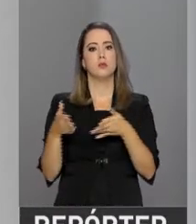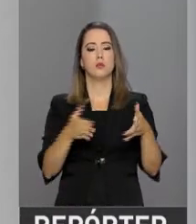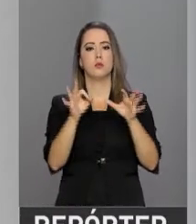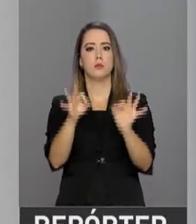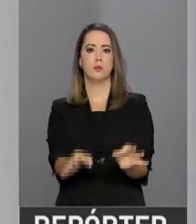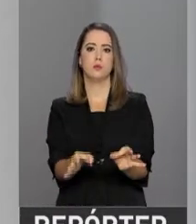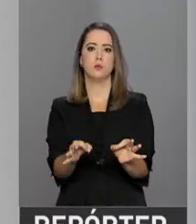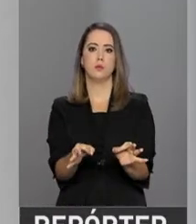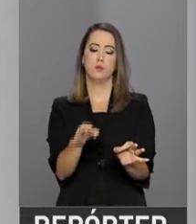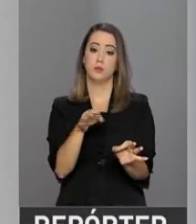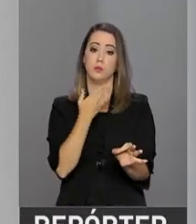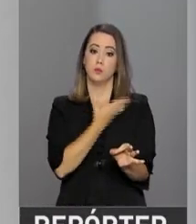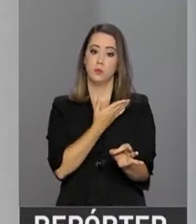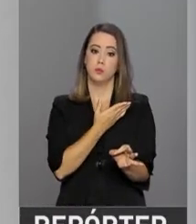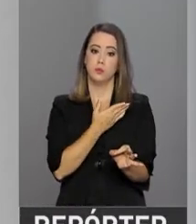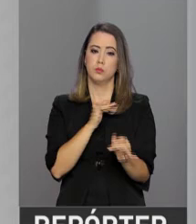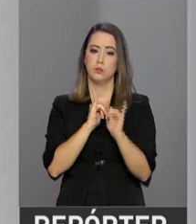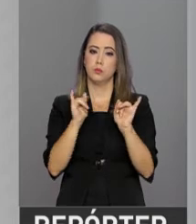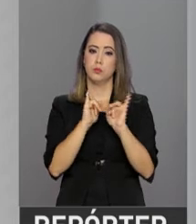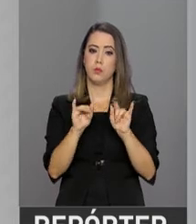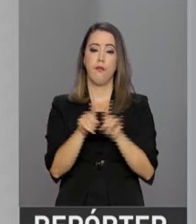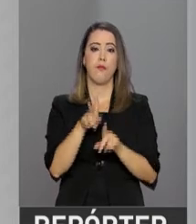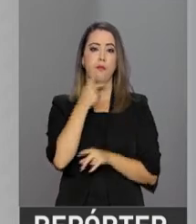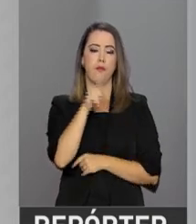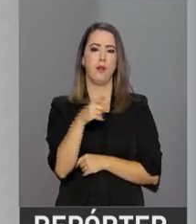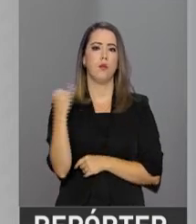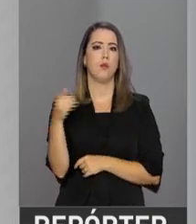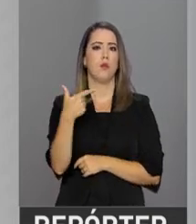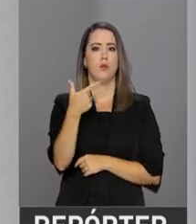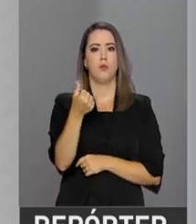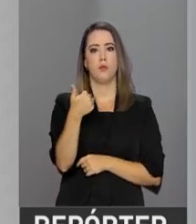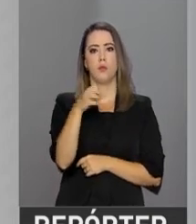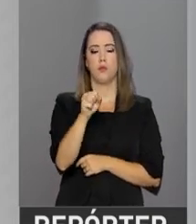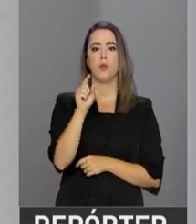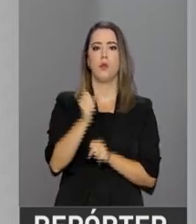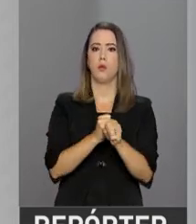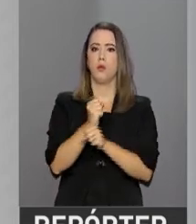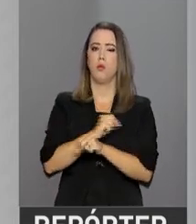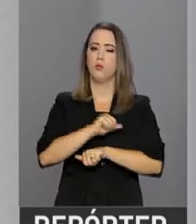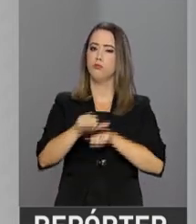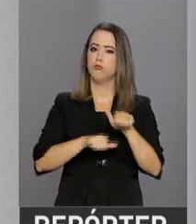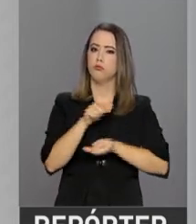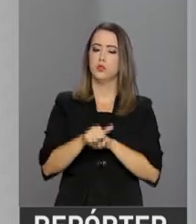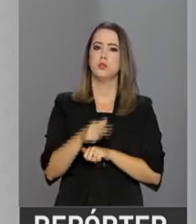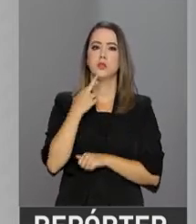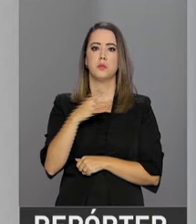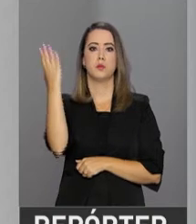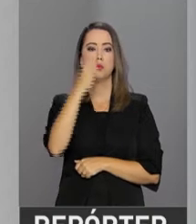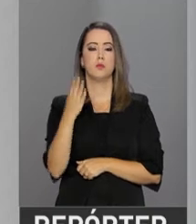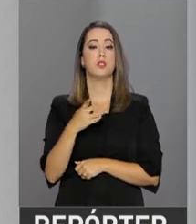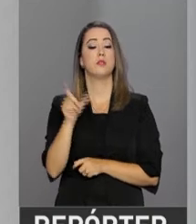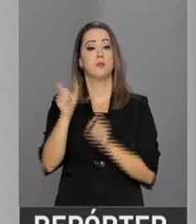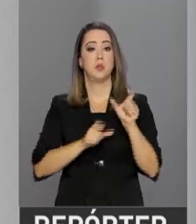certo na postagem o ministro da fazenda destacou que 2018 será um ano de grandes resultados para o brasil e